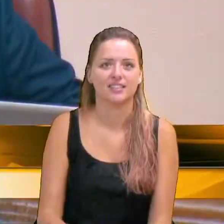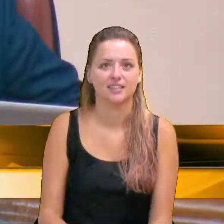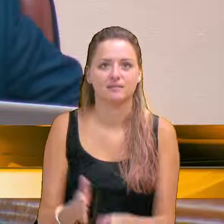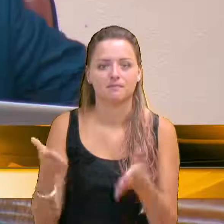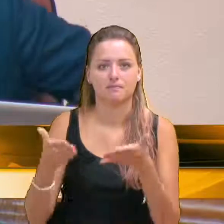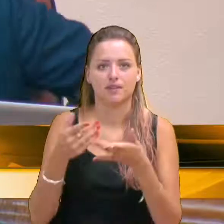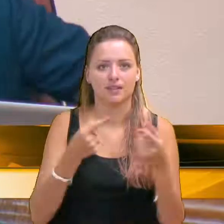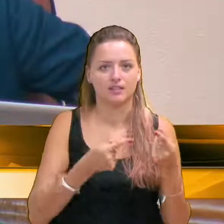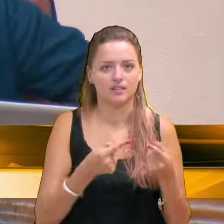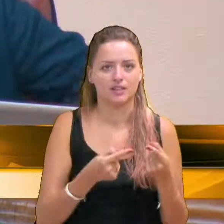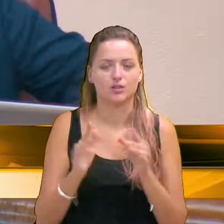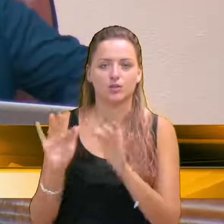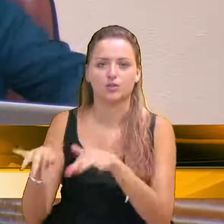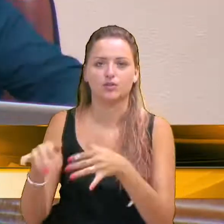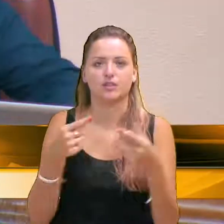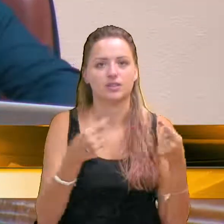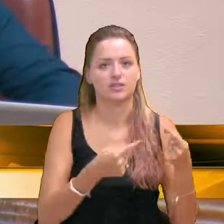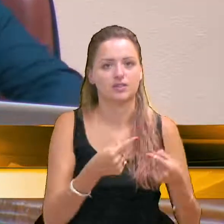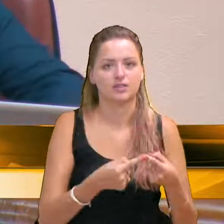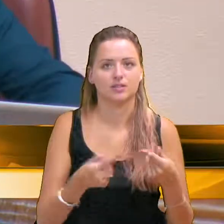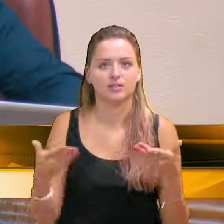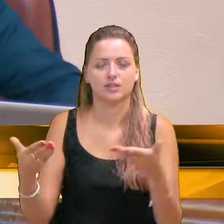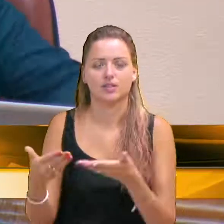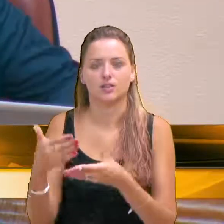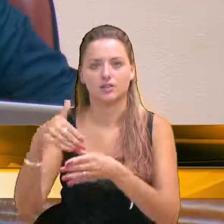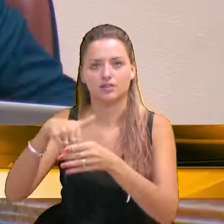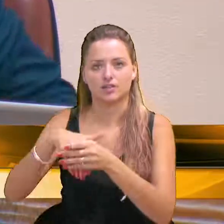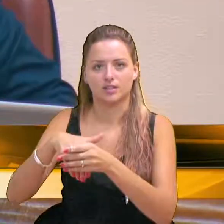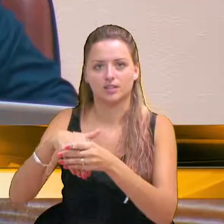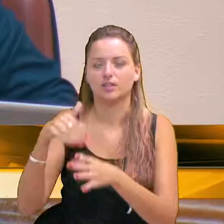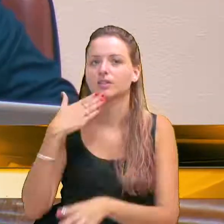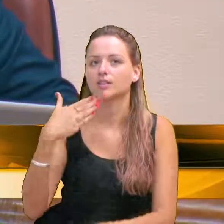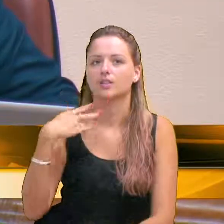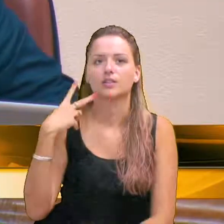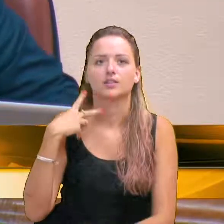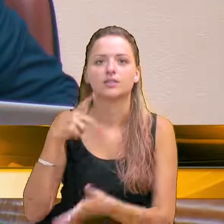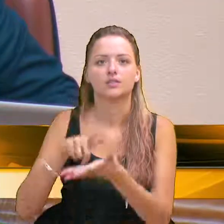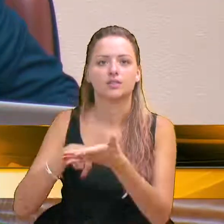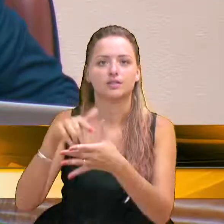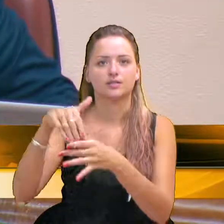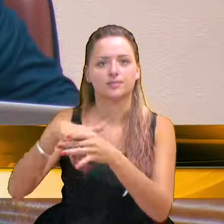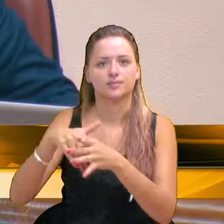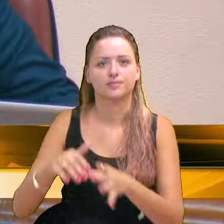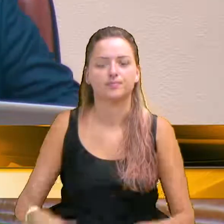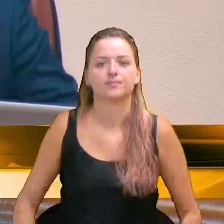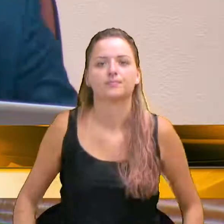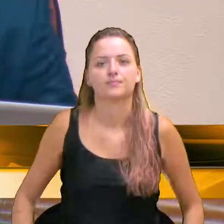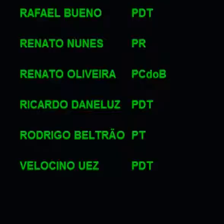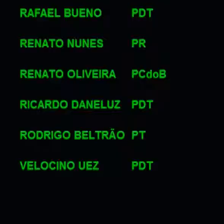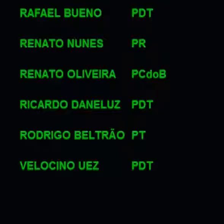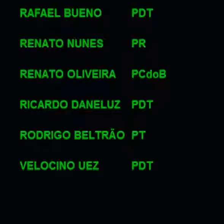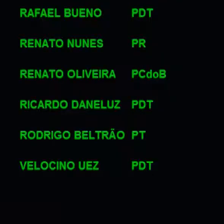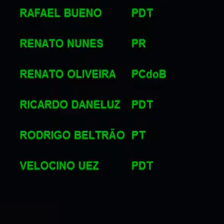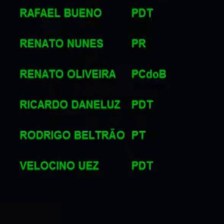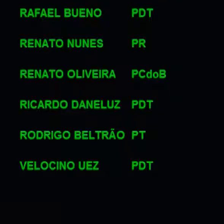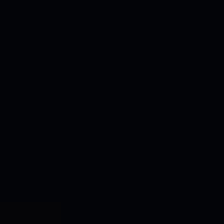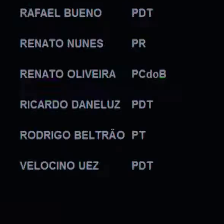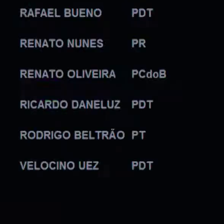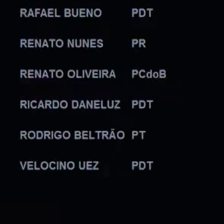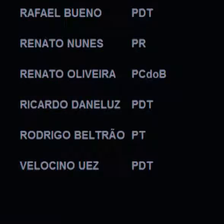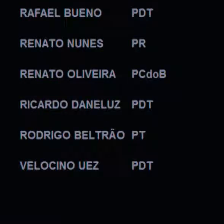Em discussão, encerrada a discussão, em votação. Solicito aos vereadores que registrem seus votos.